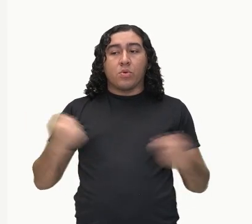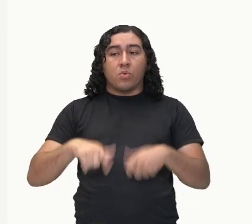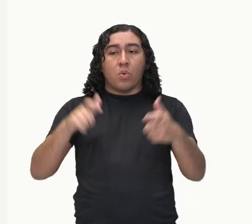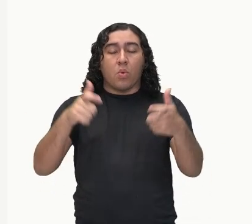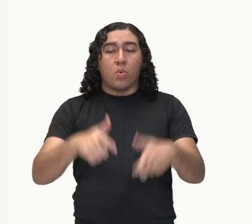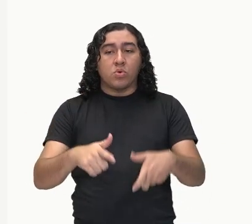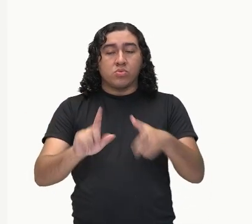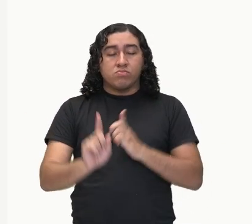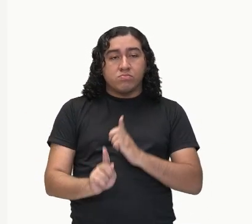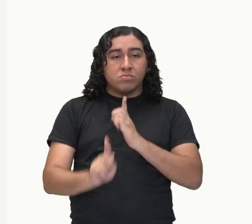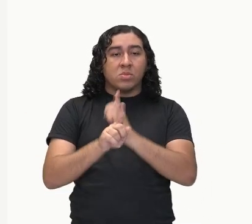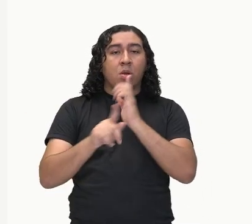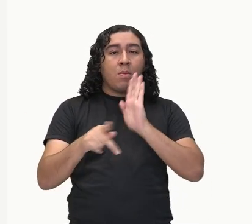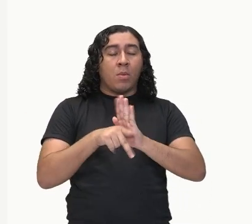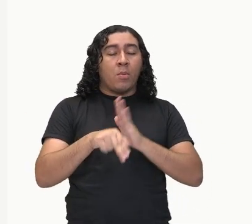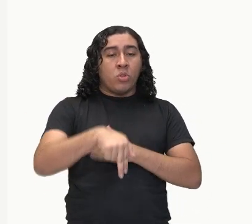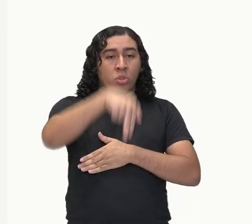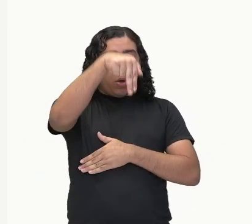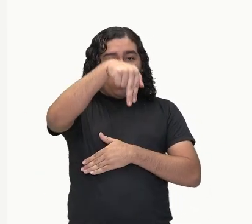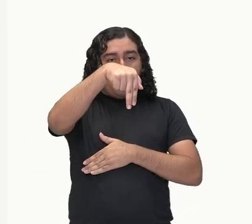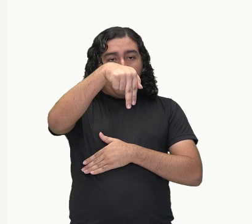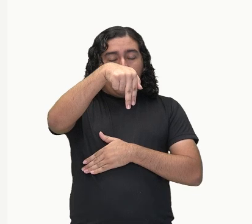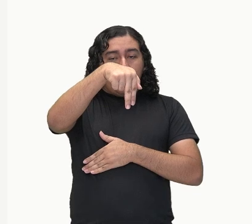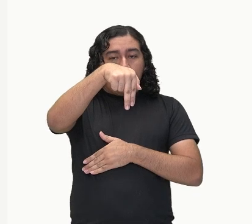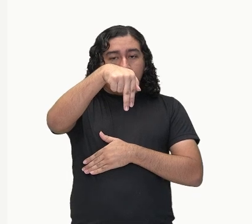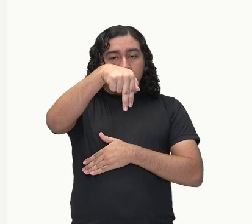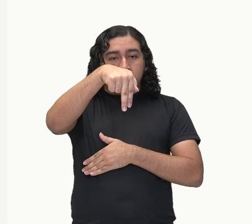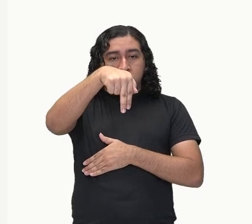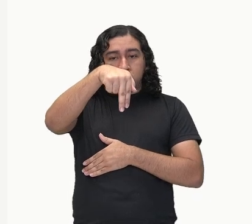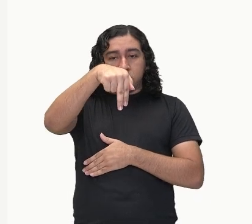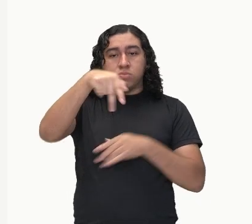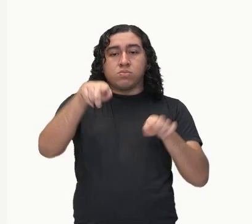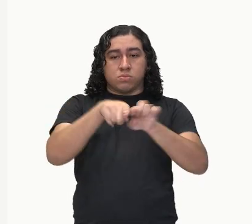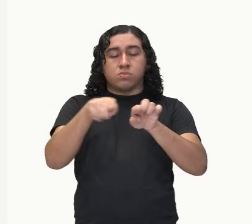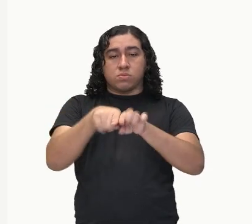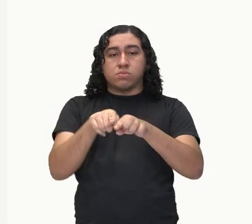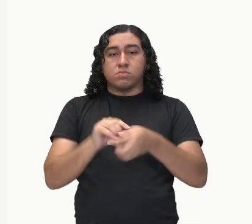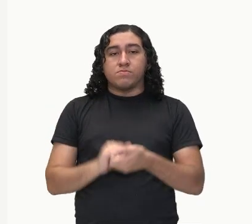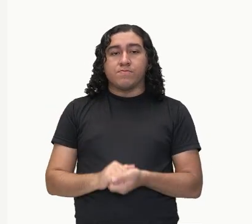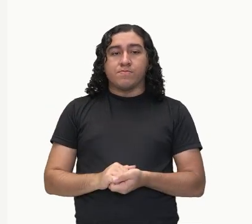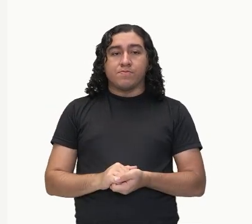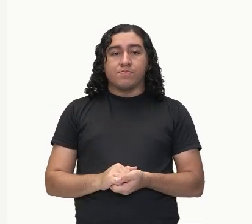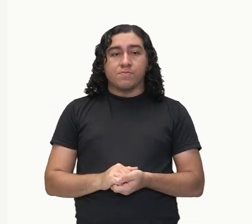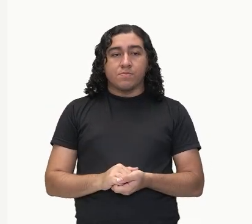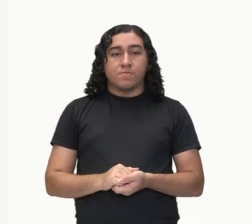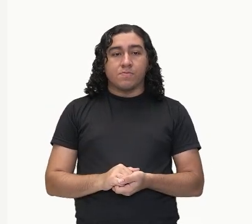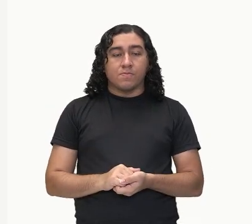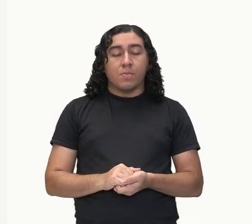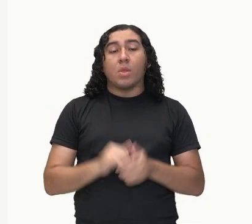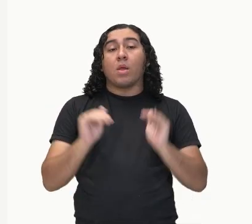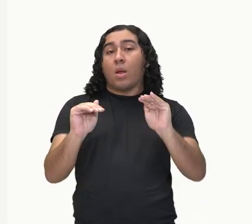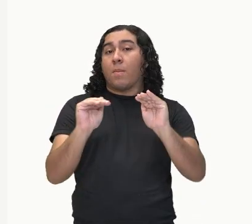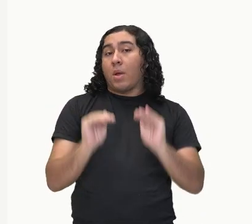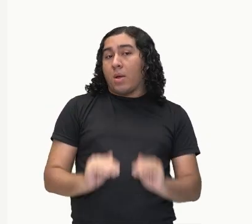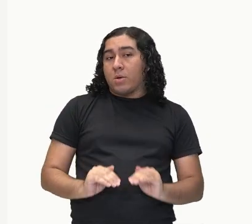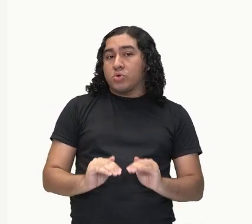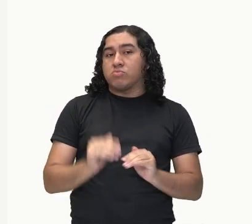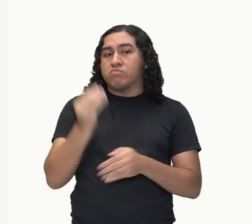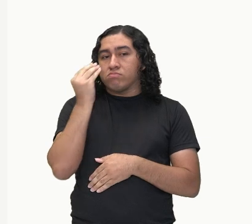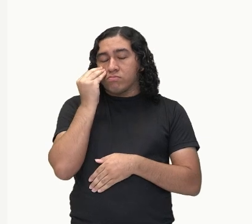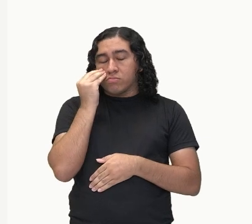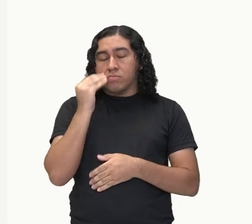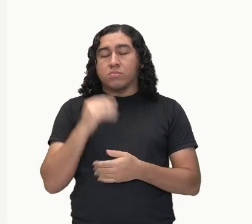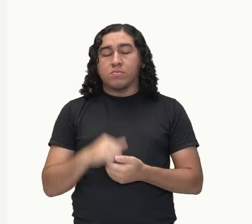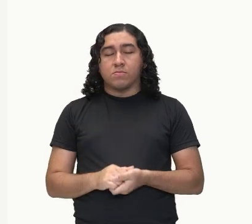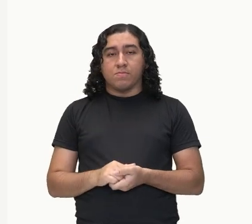no hemisfério norte. Isso aí eu estou falando de biosfera. E abaixo da taiga, olhando assim de cima para baixo,